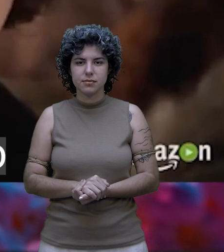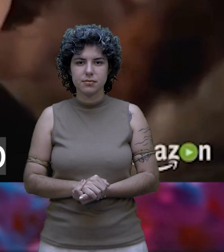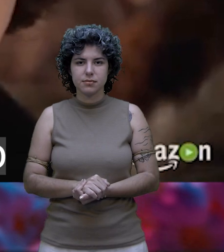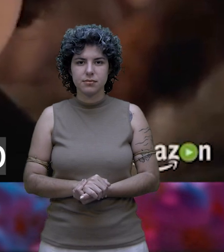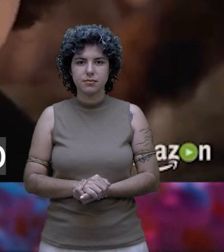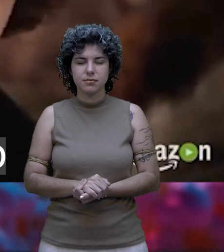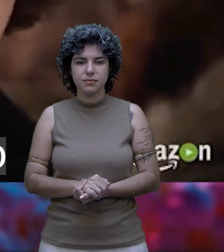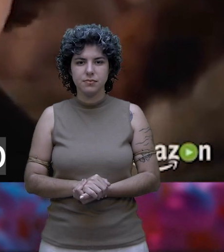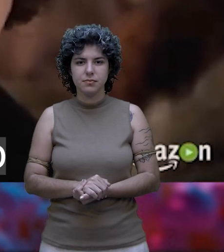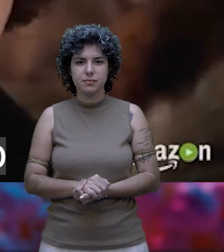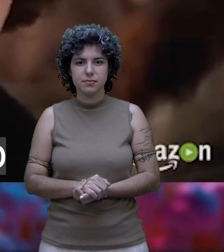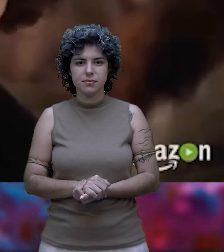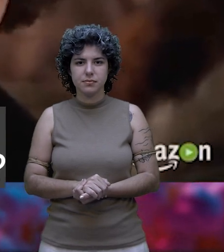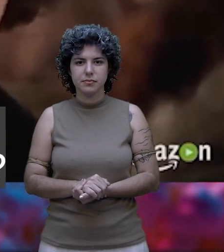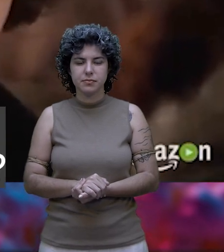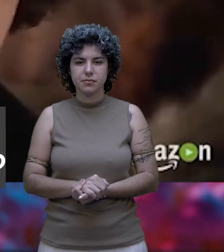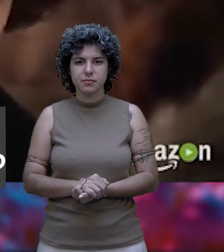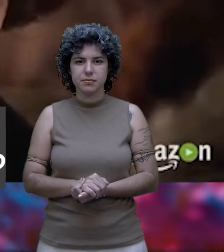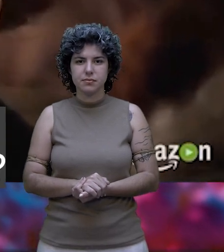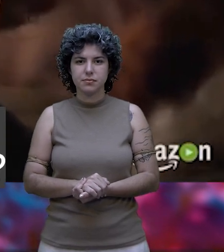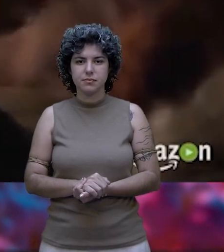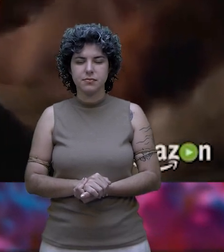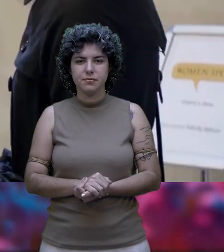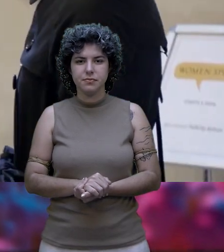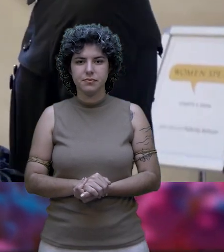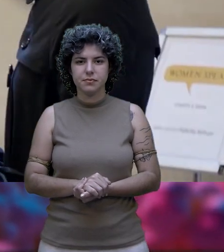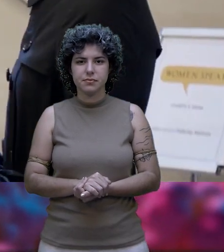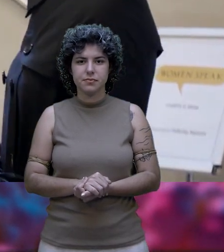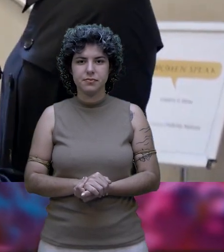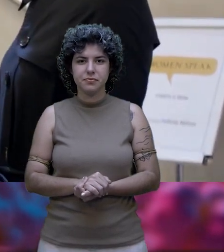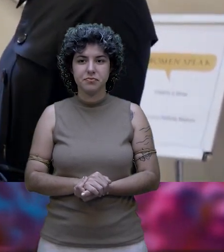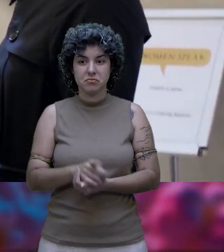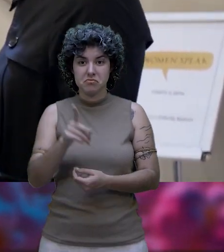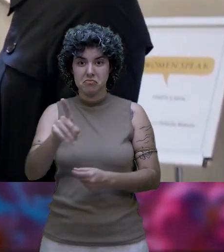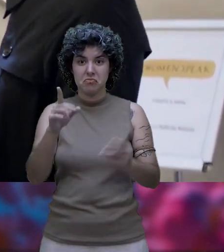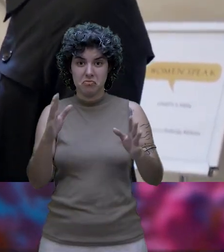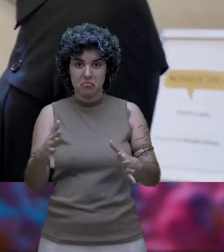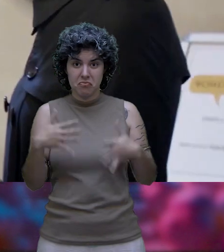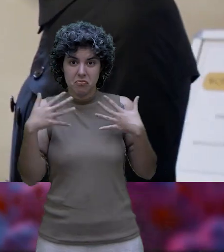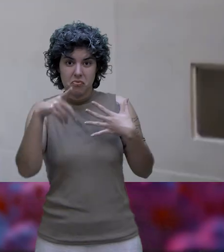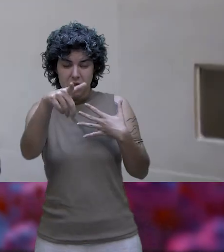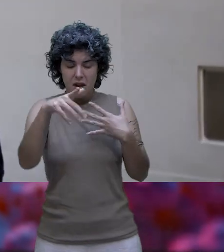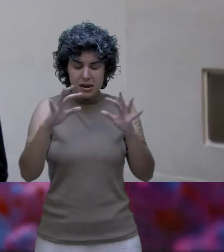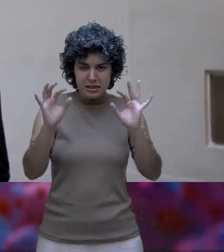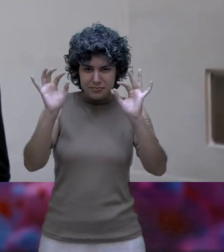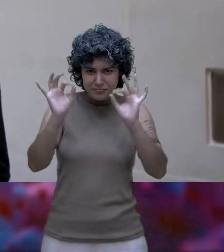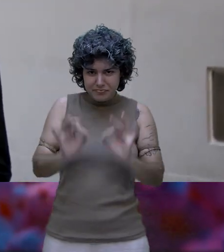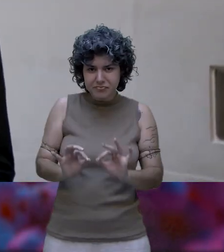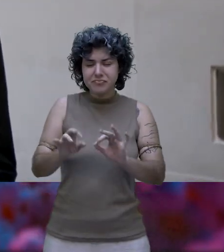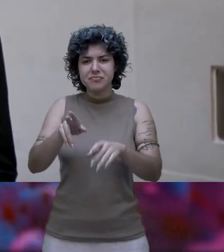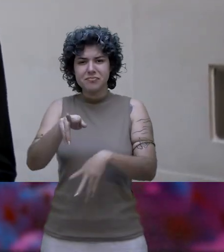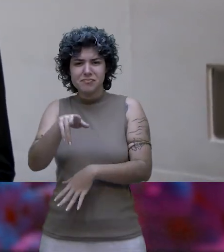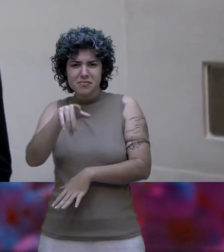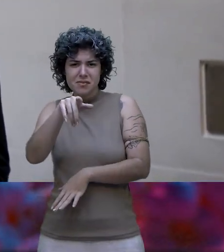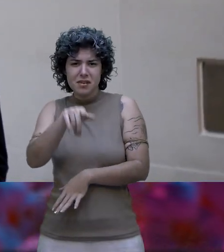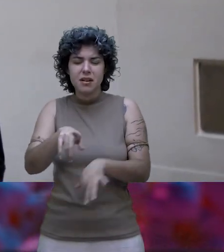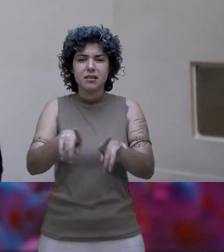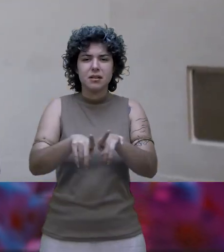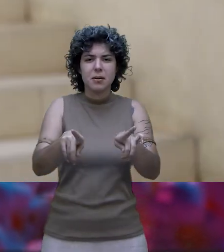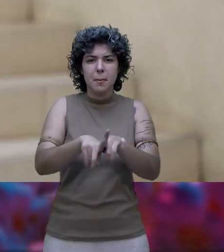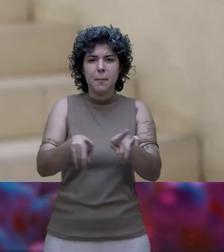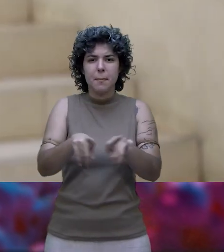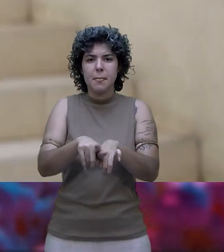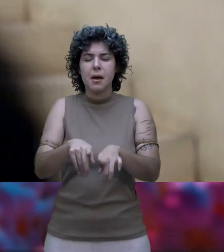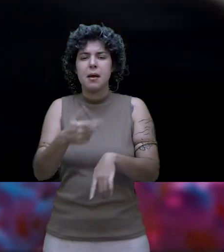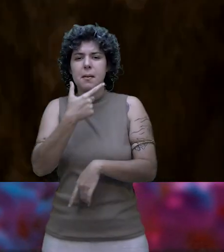I'm just gonna ask her. It's gonna come. Do you need to borrow money? No. Sua reação com a irmã perfeita e a madrasta tóxica é um retrato hilário